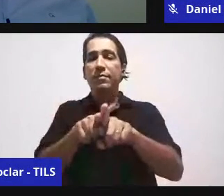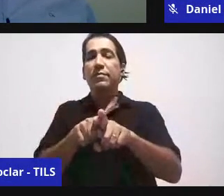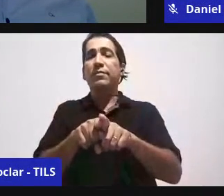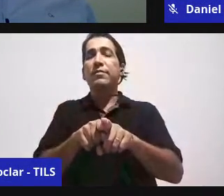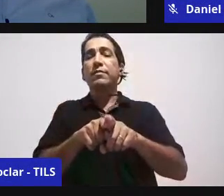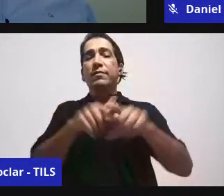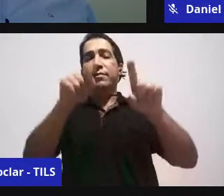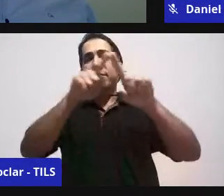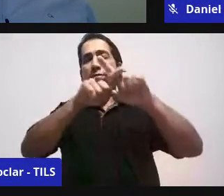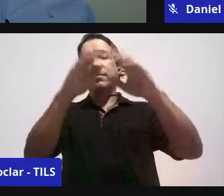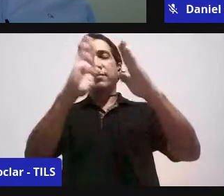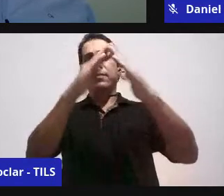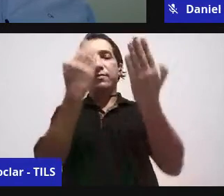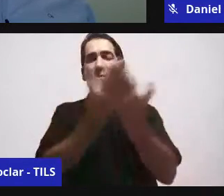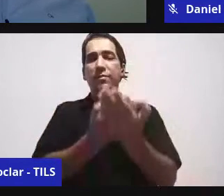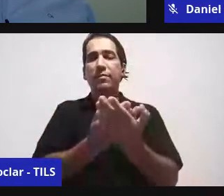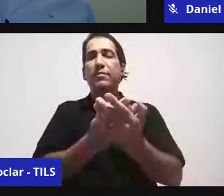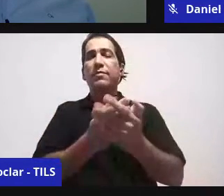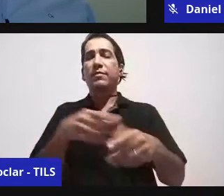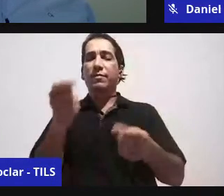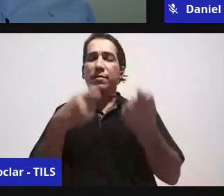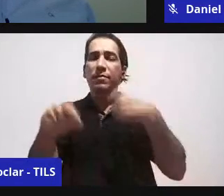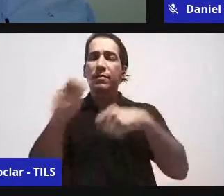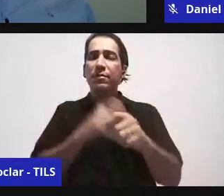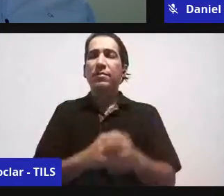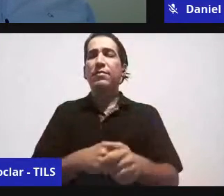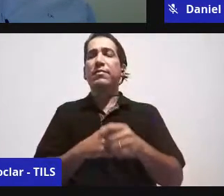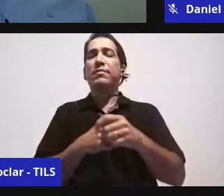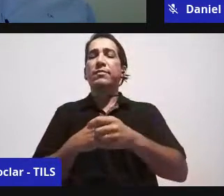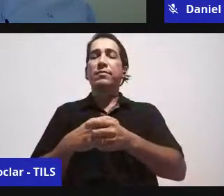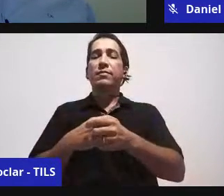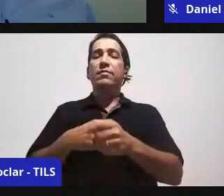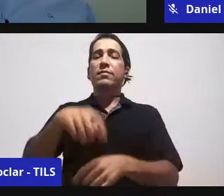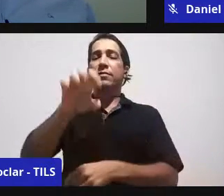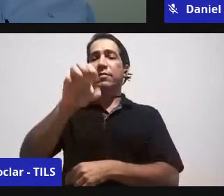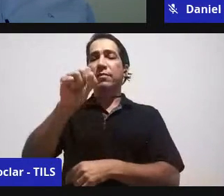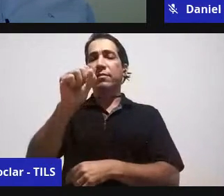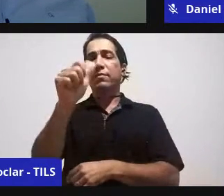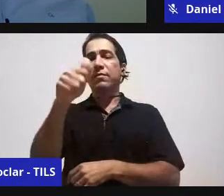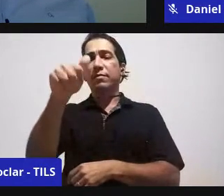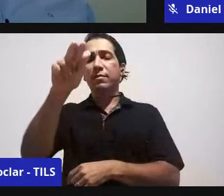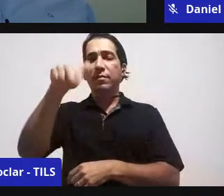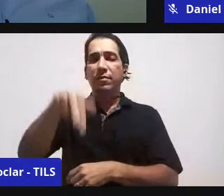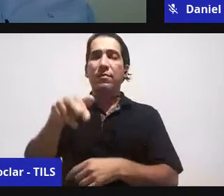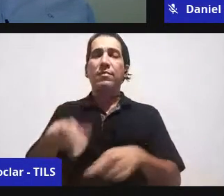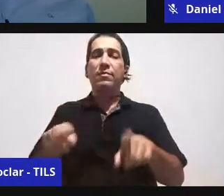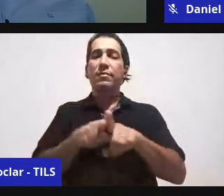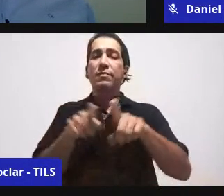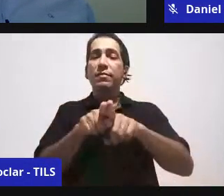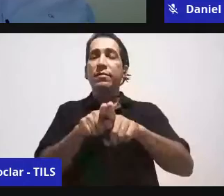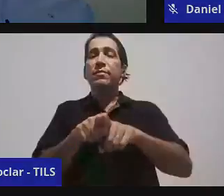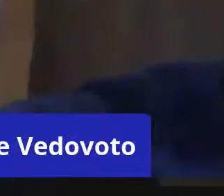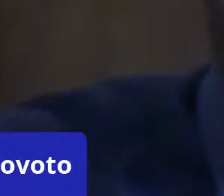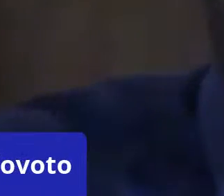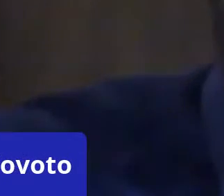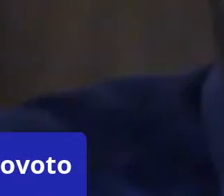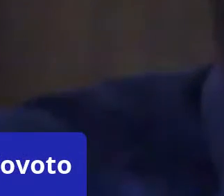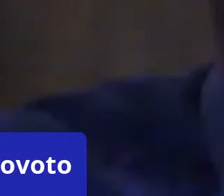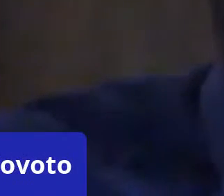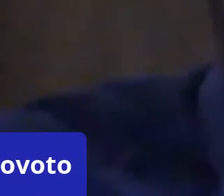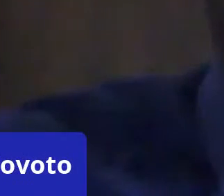Negócios. Externamente, conta com a participação do Instituto Federal de Mato Grosso do Sul,